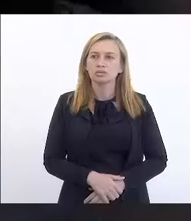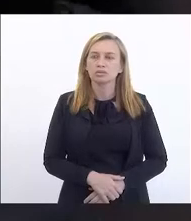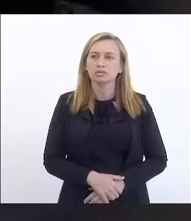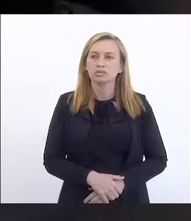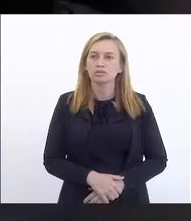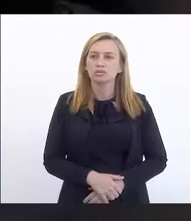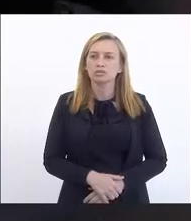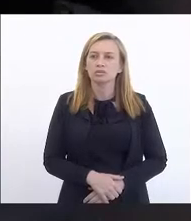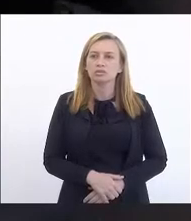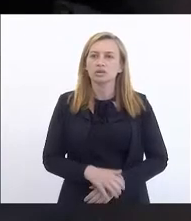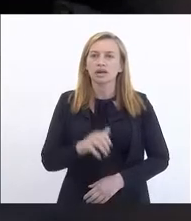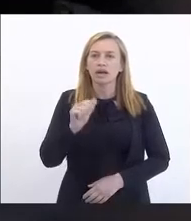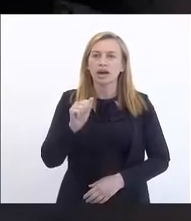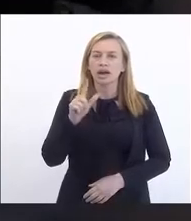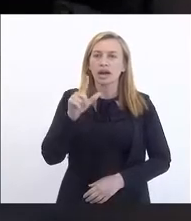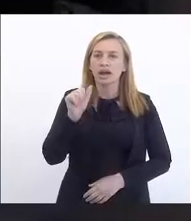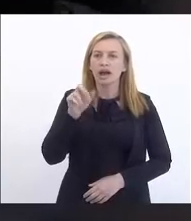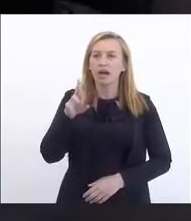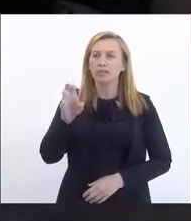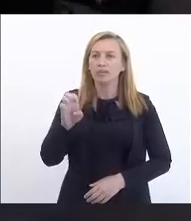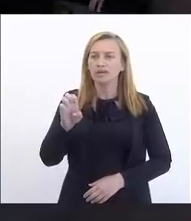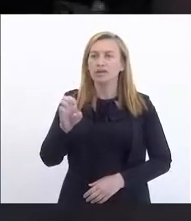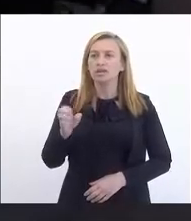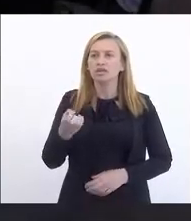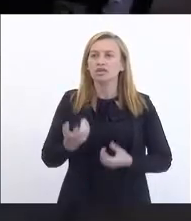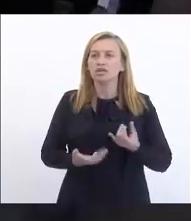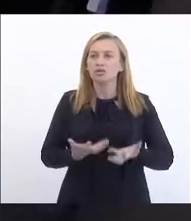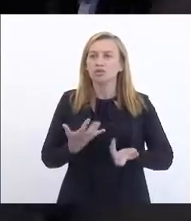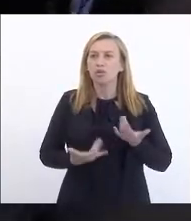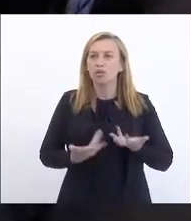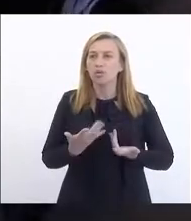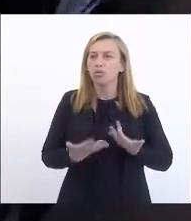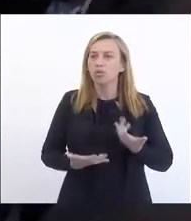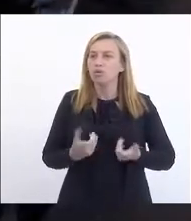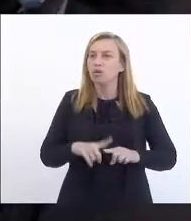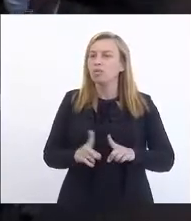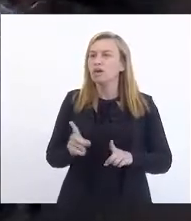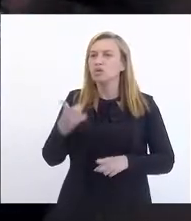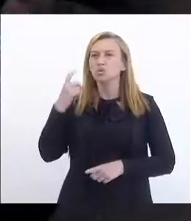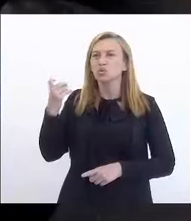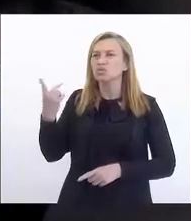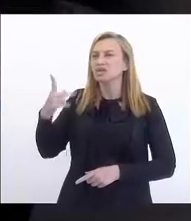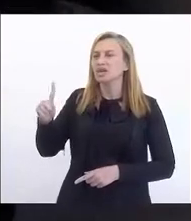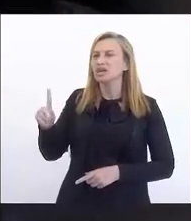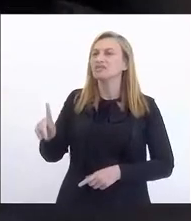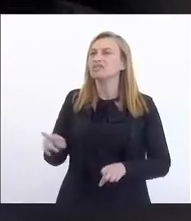É o alarme de incêndio. Mas o som dela também estava aberto.